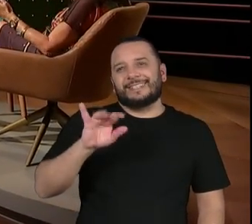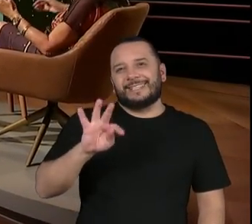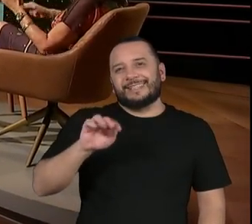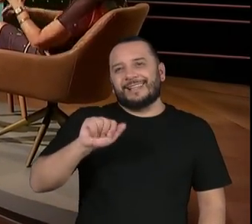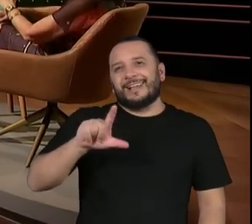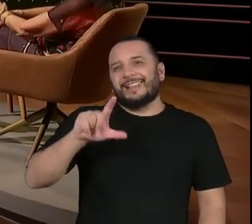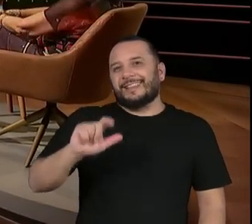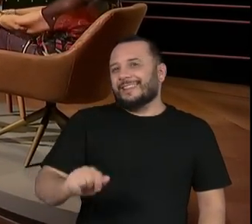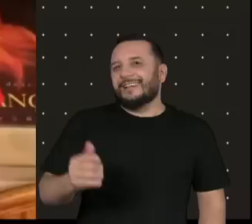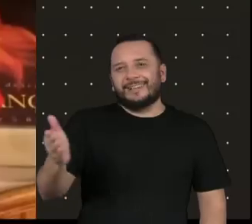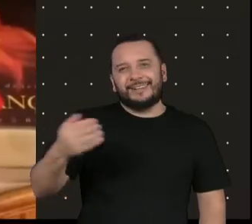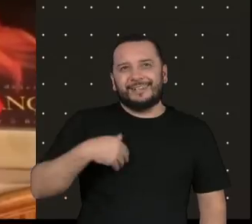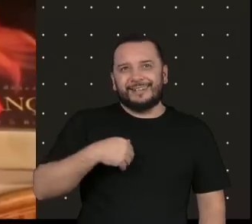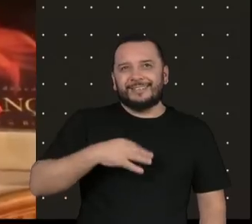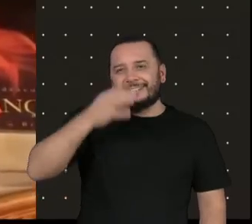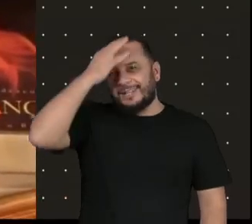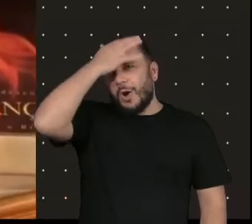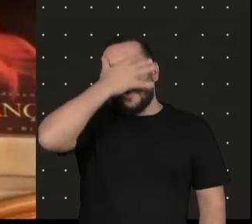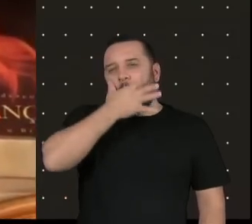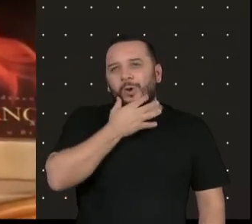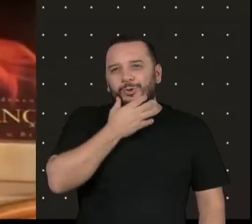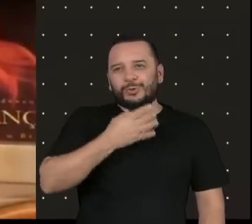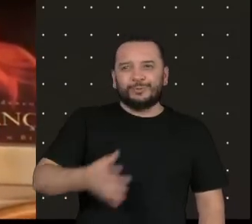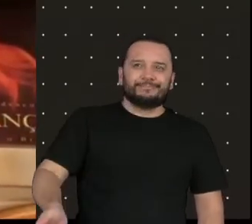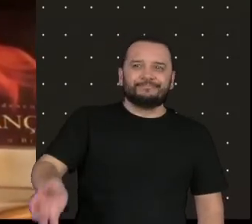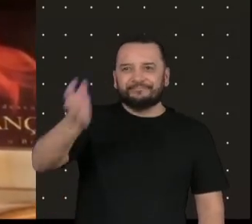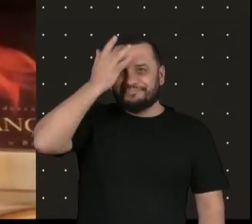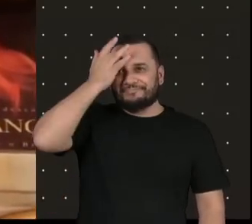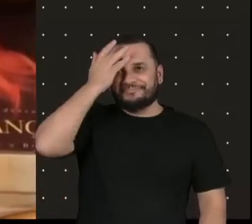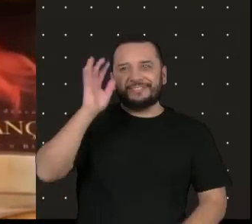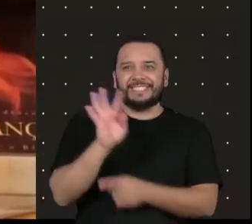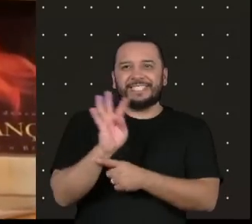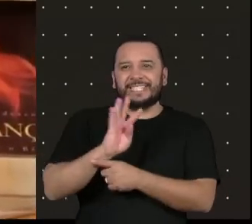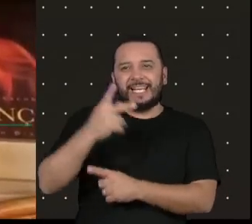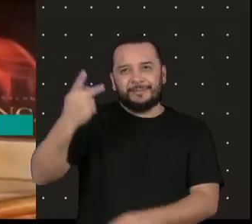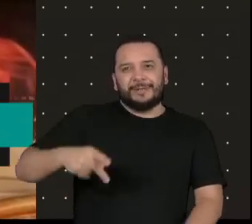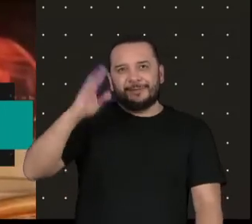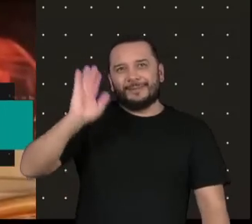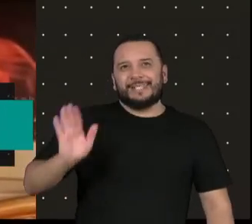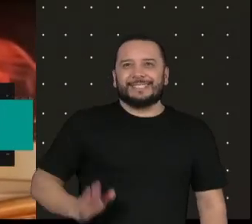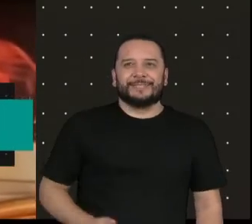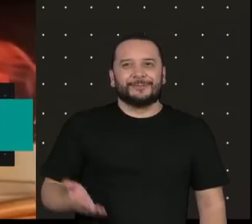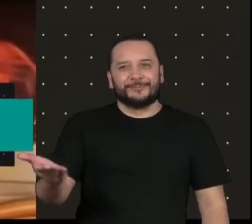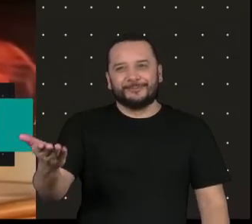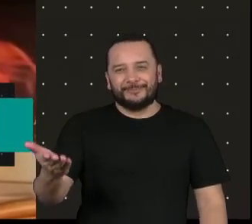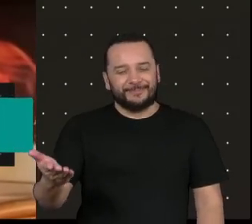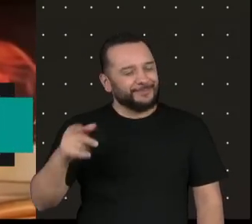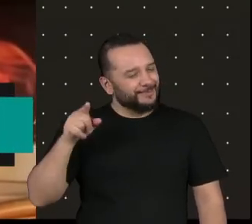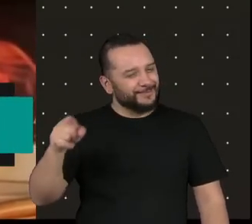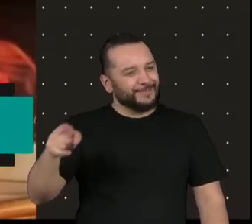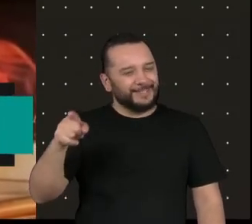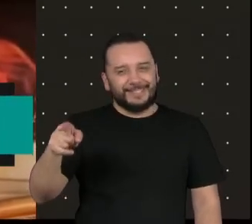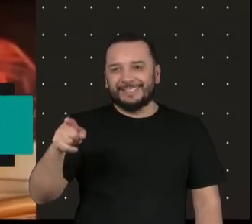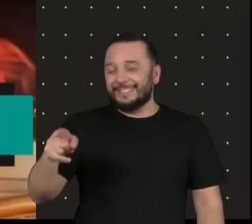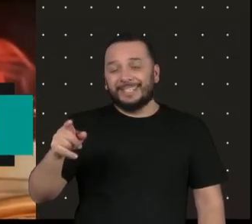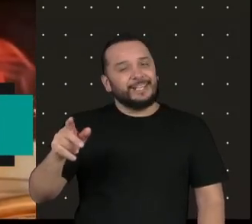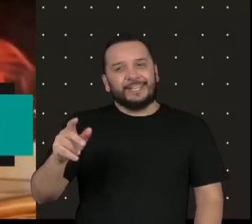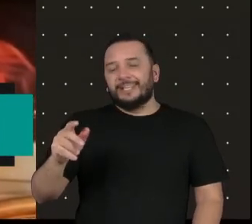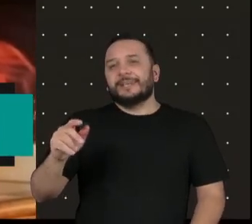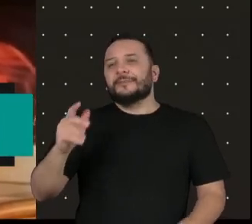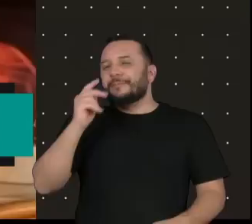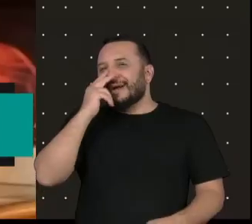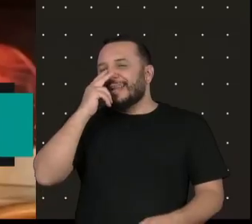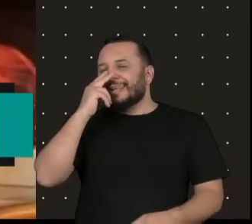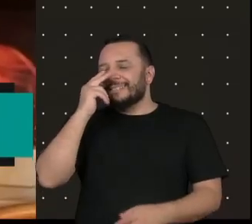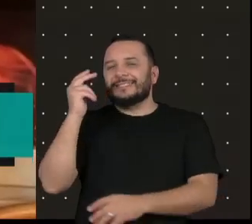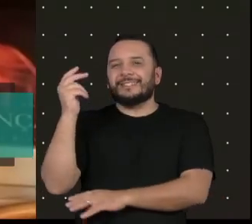dos rostos mais marcantes do cinema brasileiro de todos os tempos. Você é uma força da natureza,